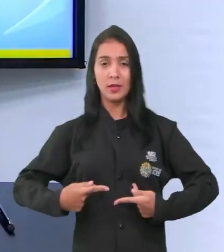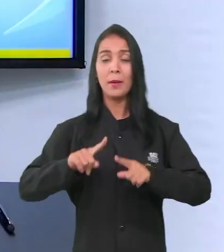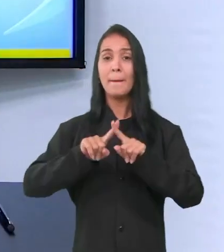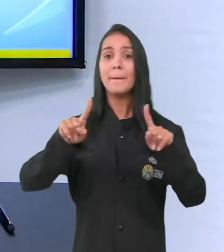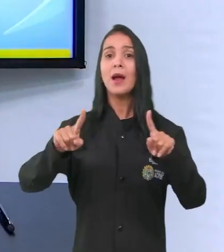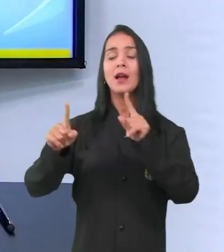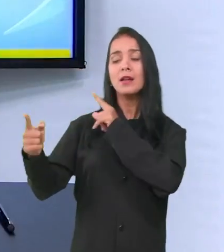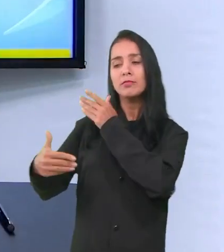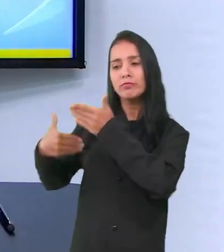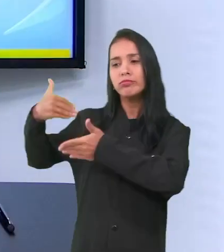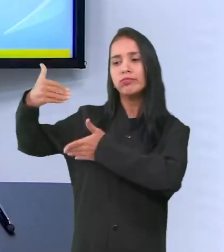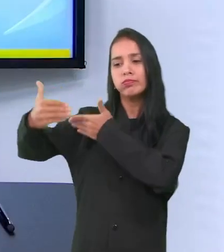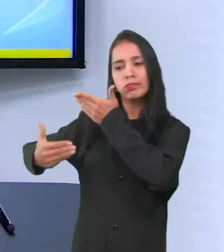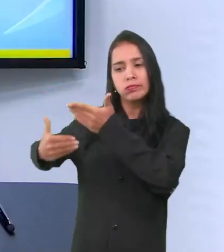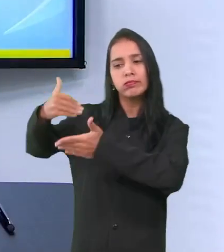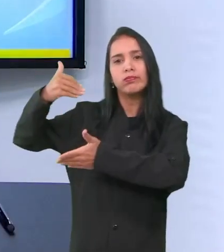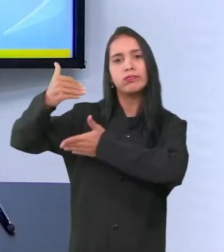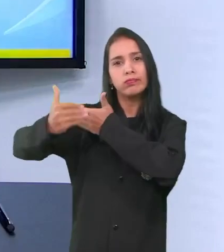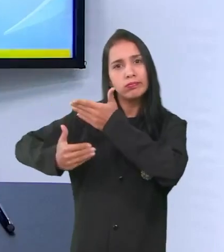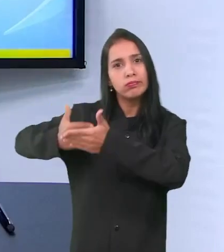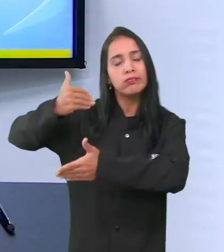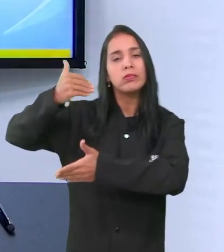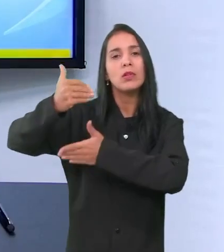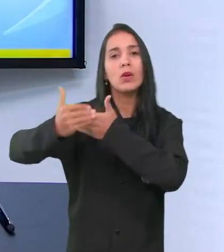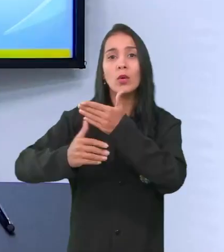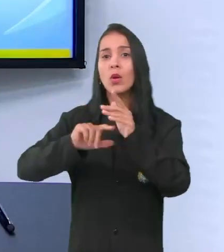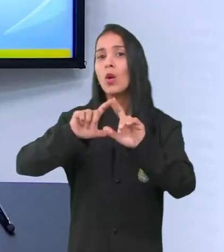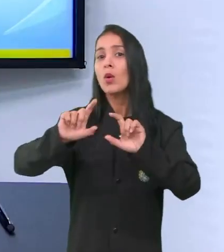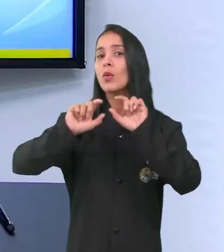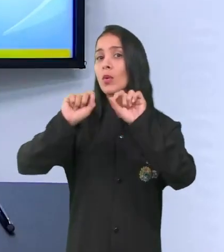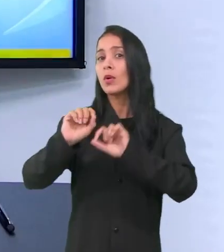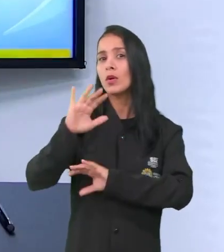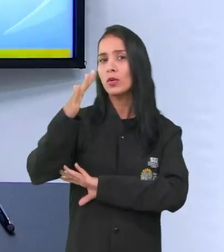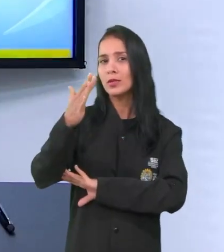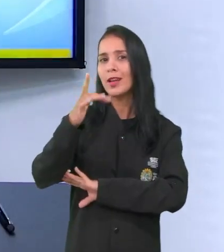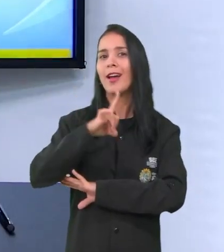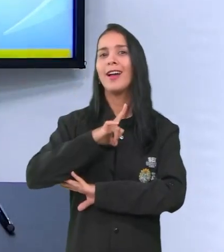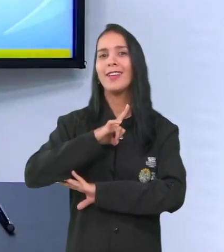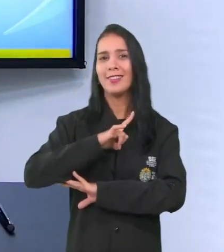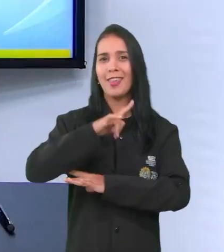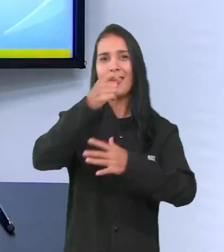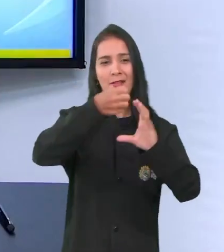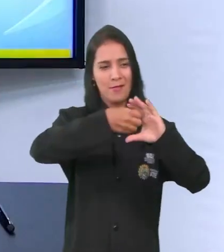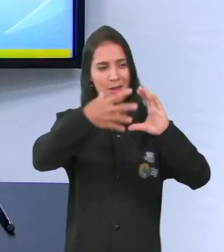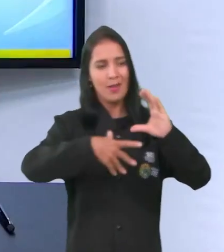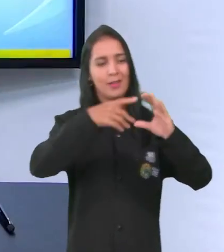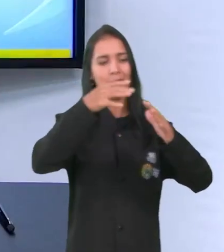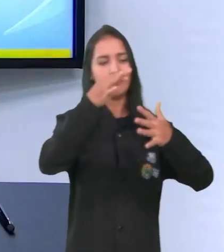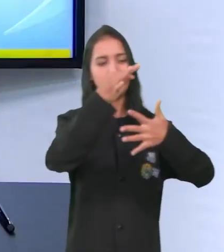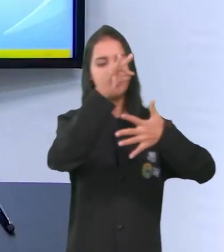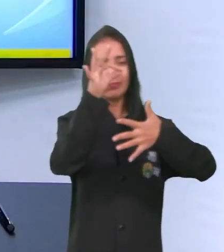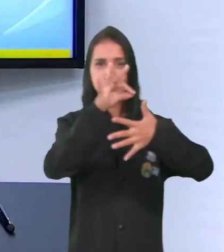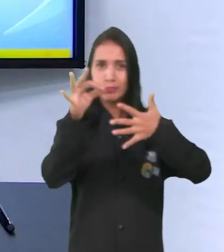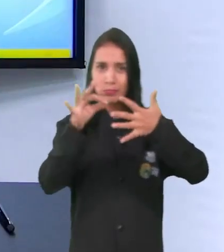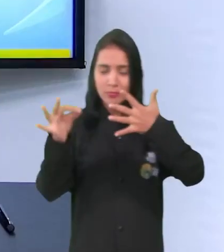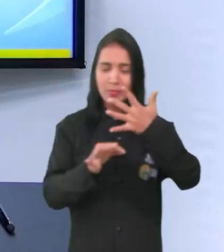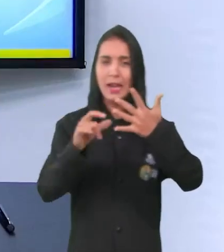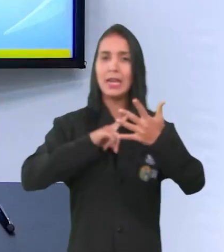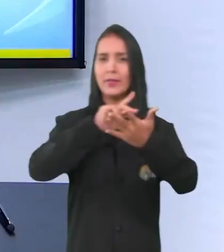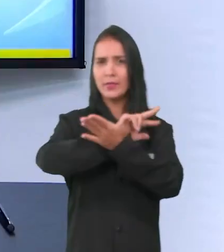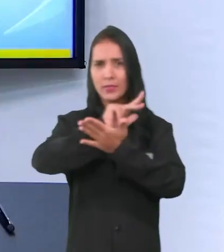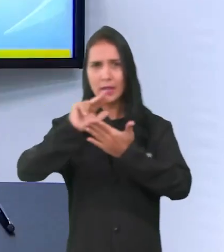com o passar do tempo, ela vai se colocar em várias categorias. Existe uma expressão corporal